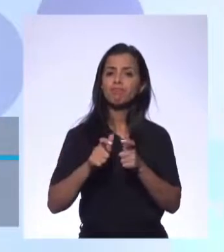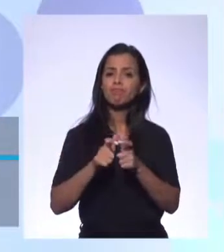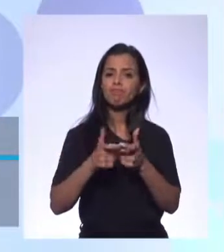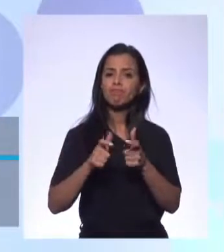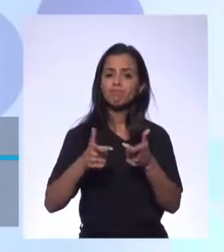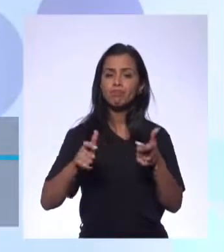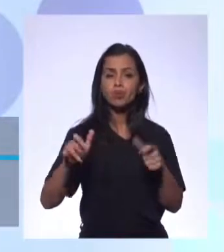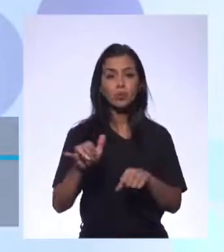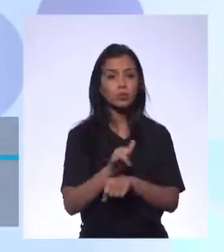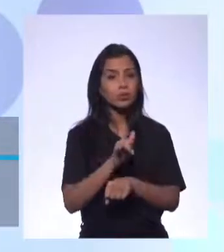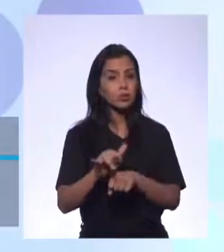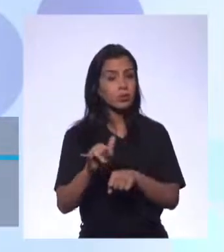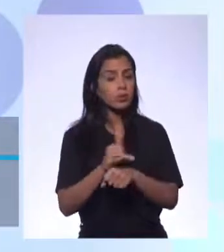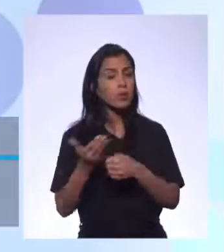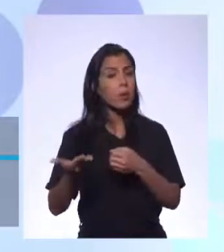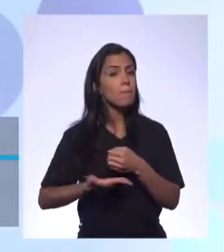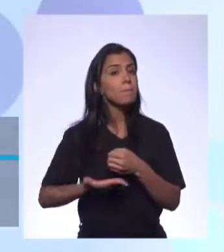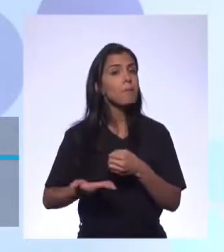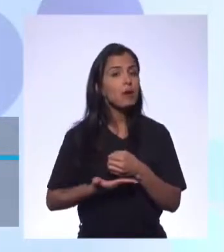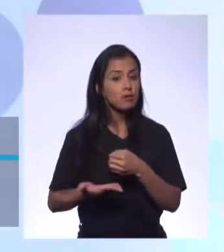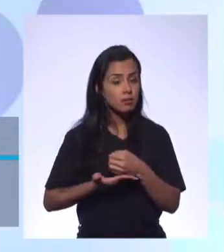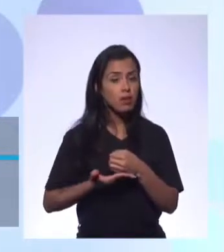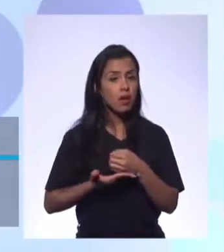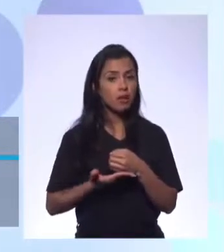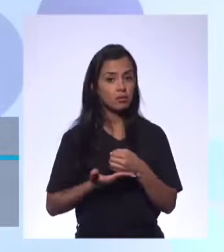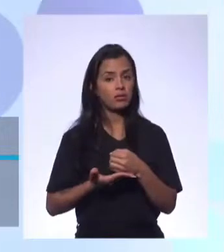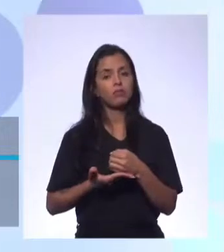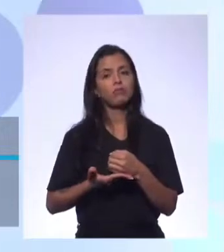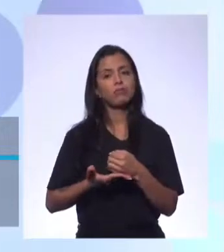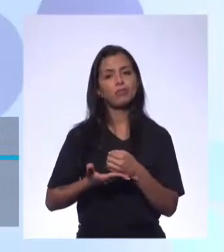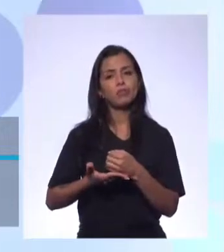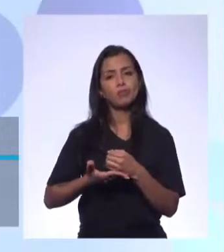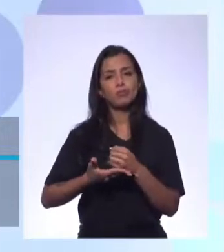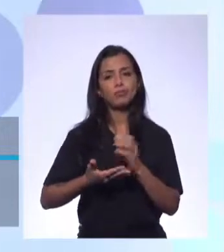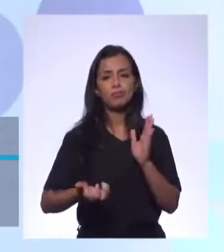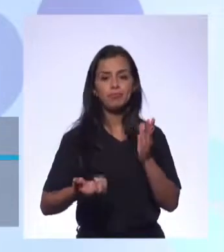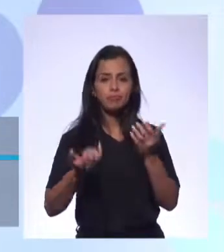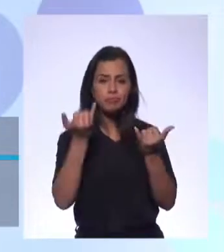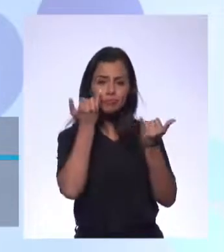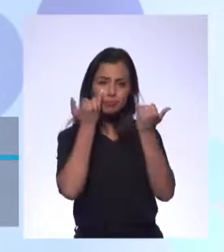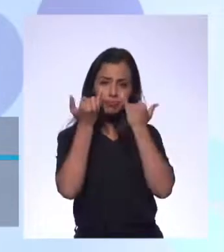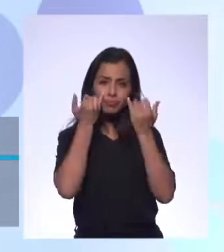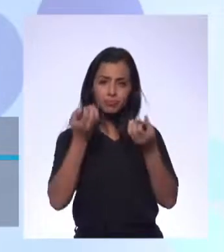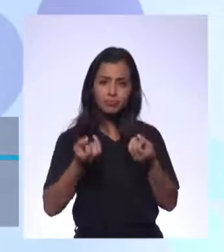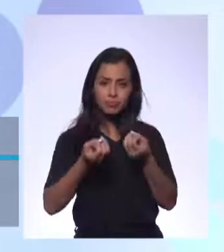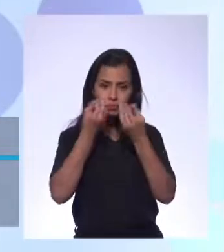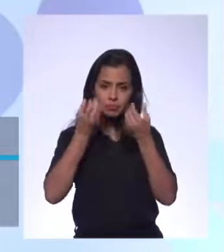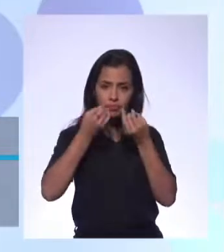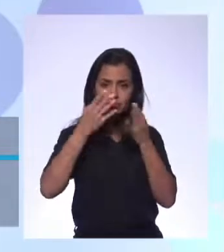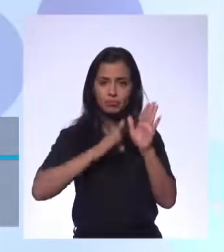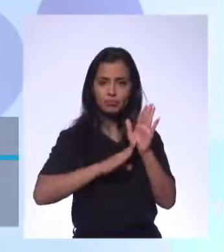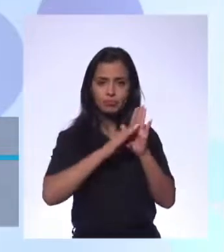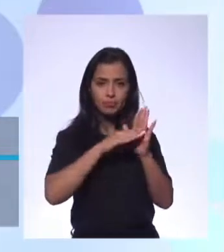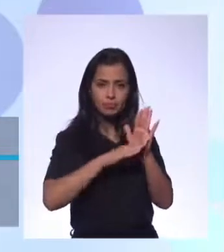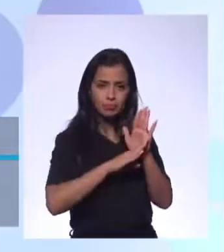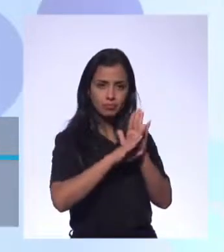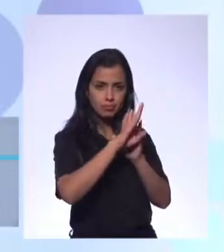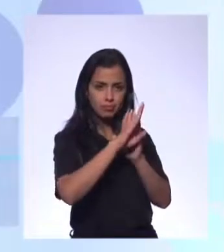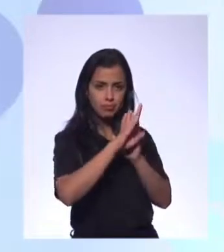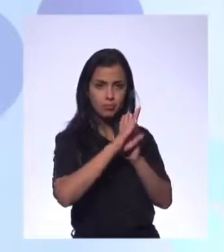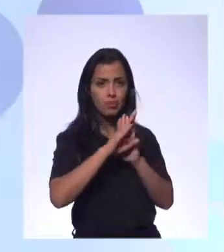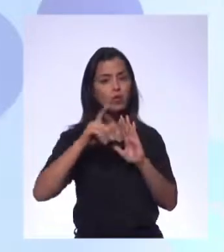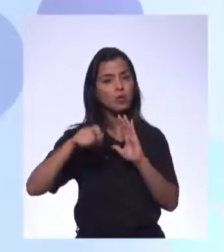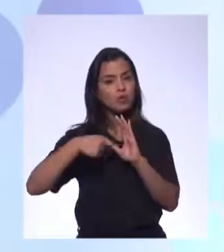estratégias baseadas nas evidências, nos dados do próprio país, como o vídeo pontuou para nós. Vamos deixar aí